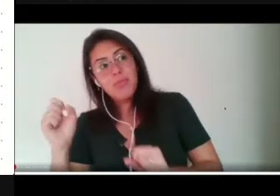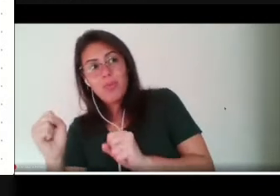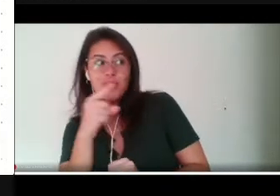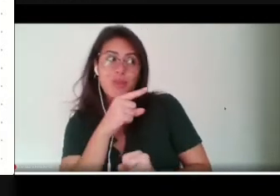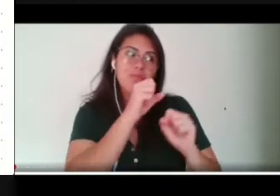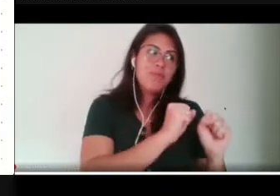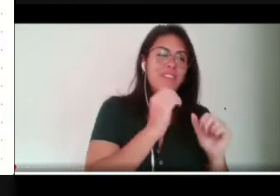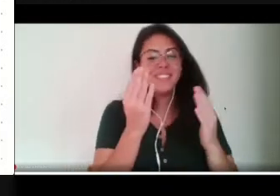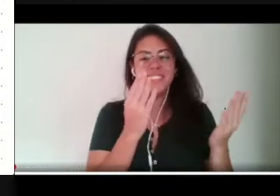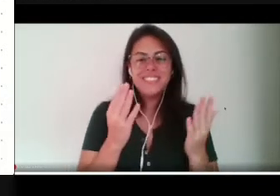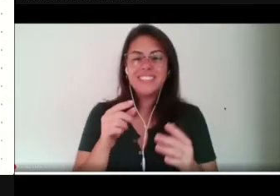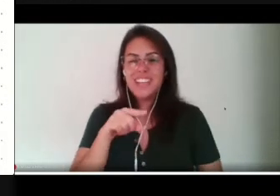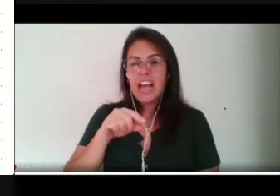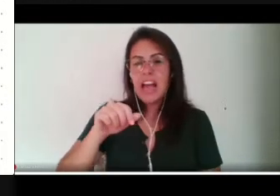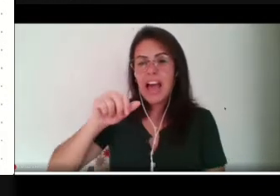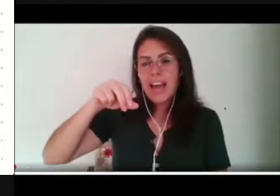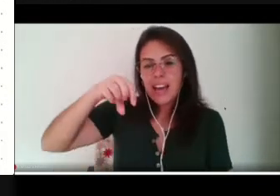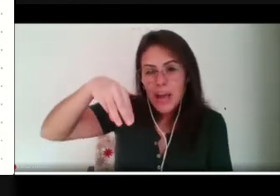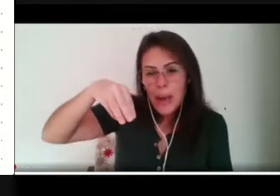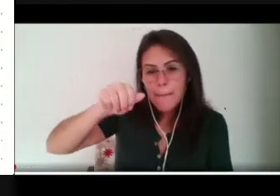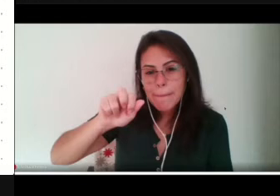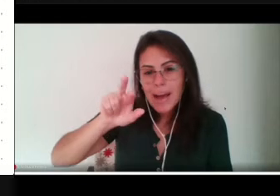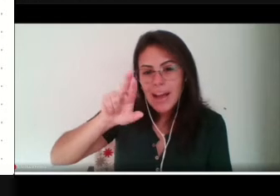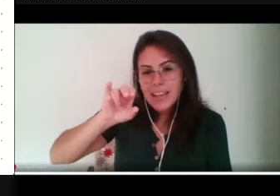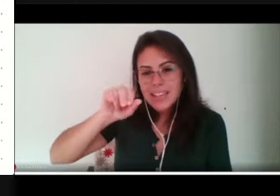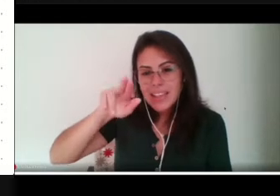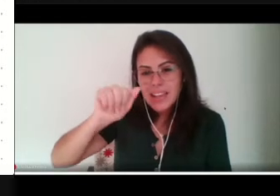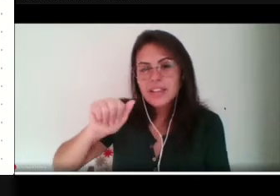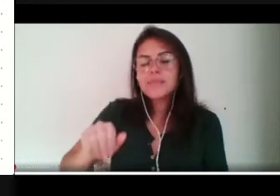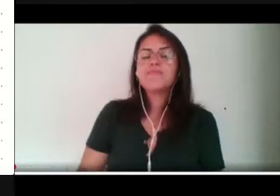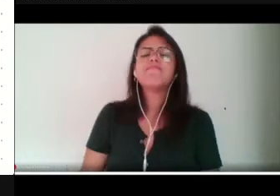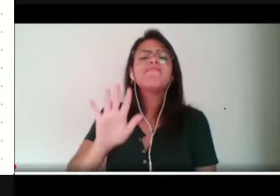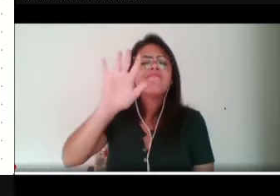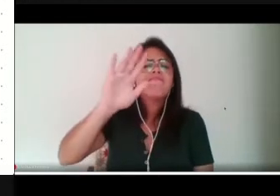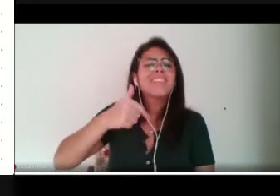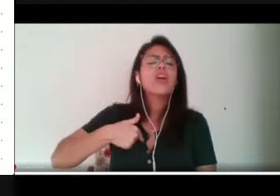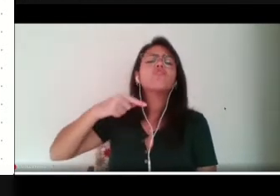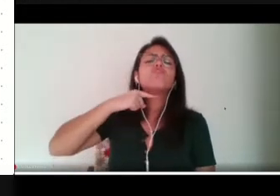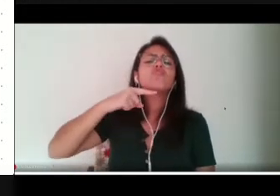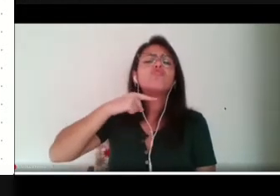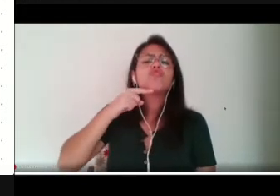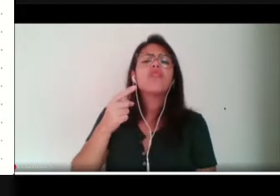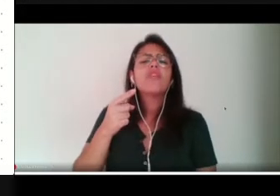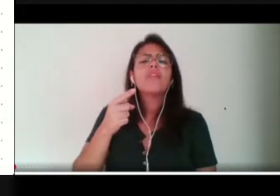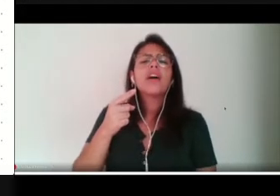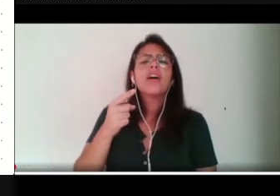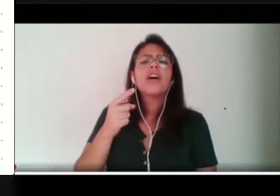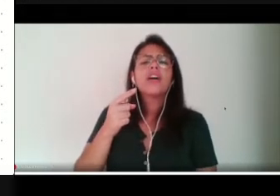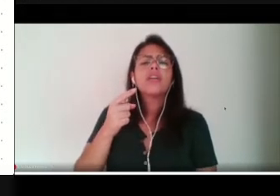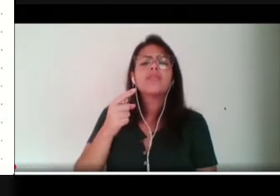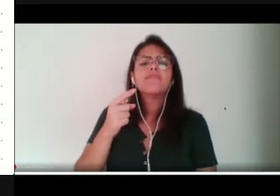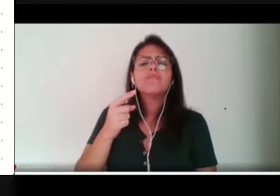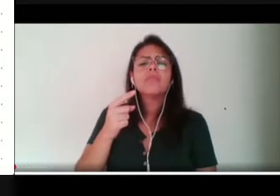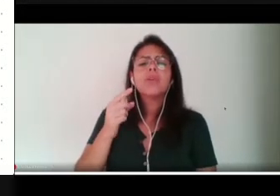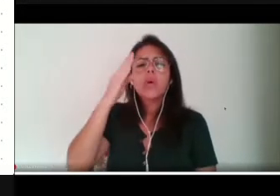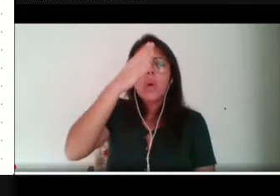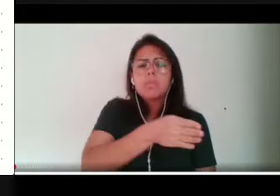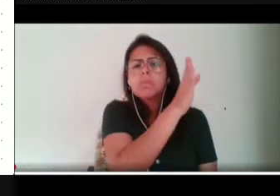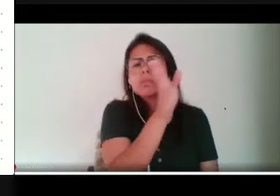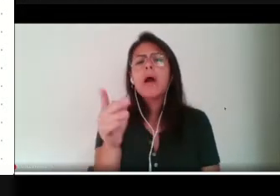É que eu só fiquei com uma dúvida na parte do sentido, que tem aquela técnica da mão direita que você